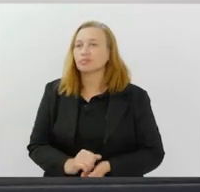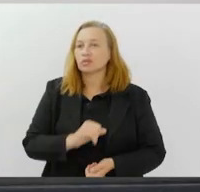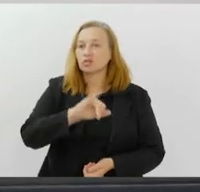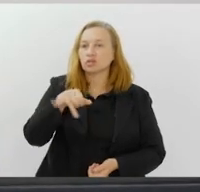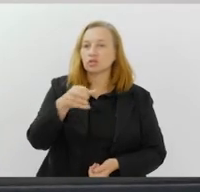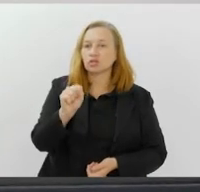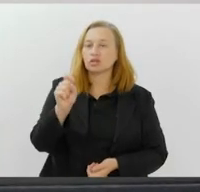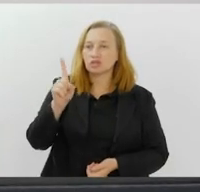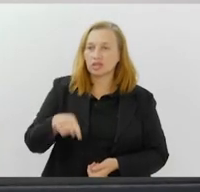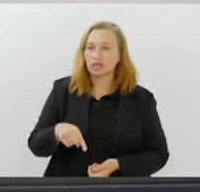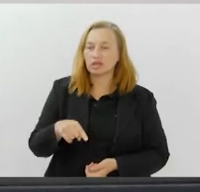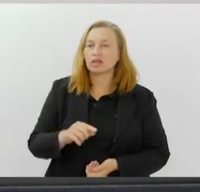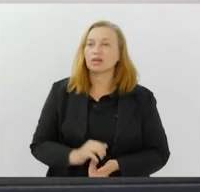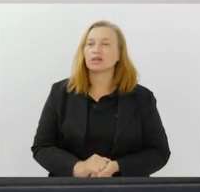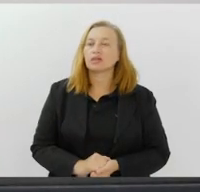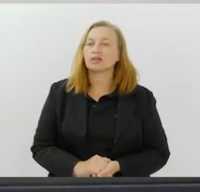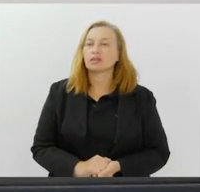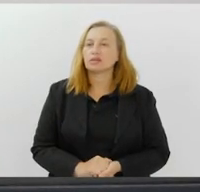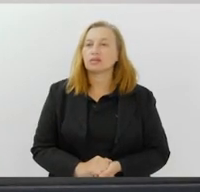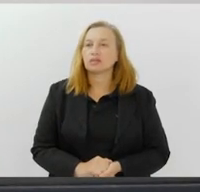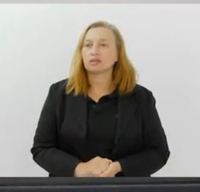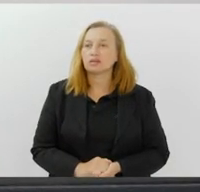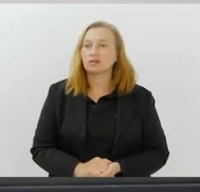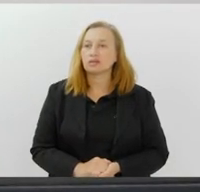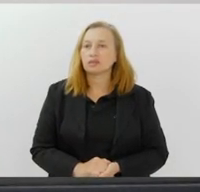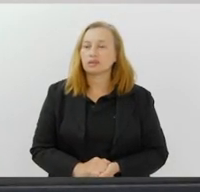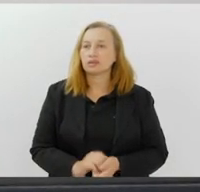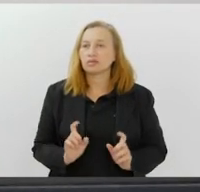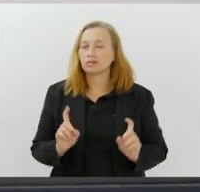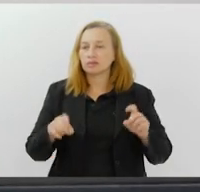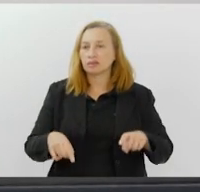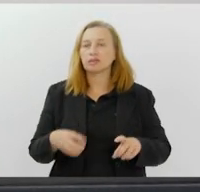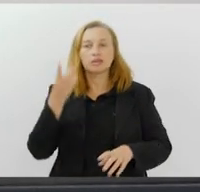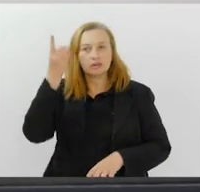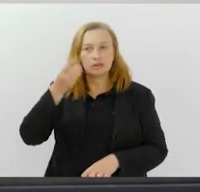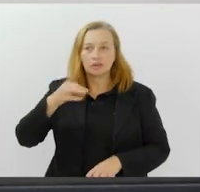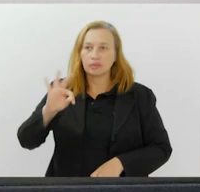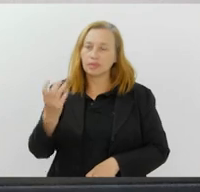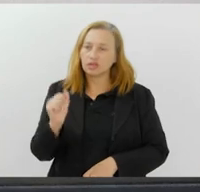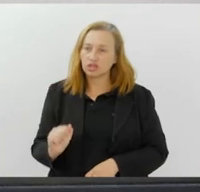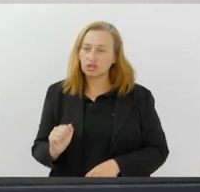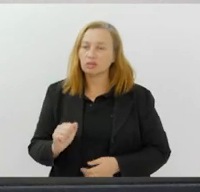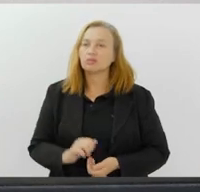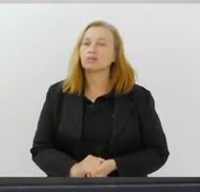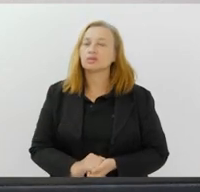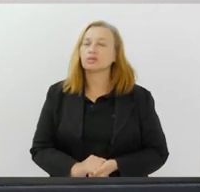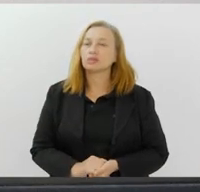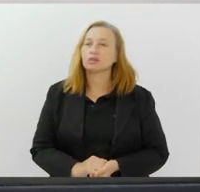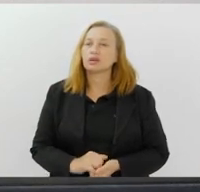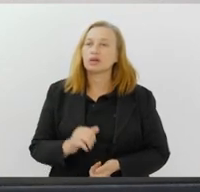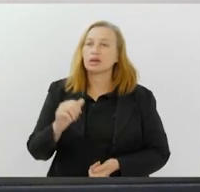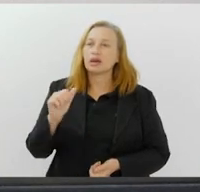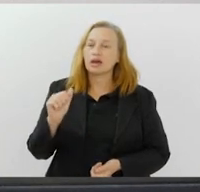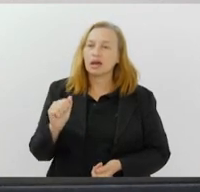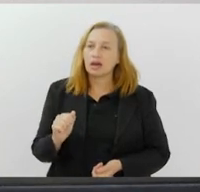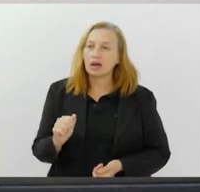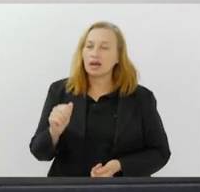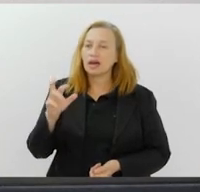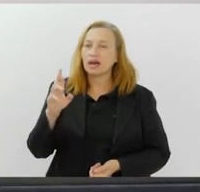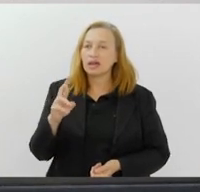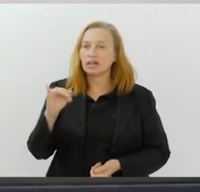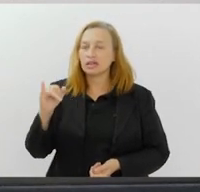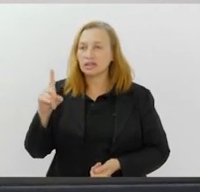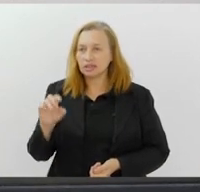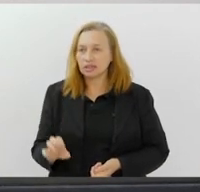Luiz eh Germano da Silva do mandato da deputada Carla Machado a Aline Santana já falei